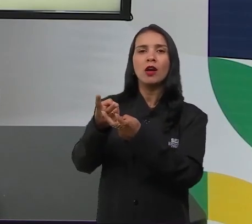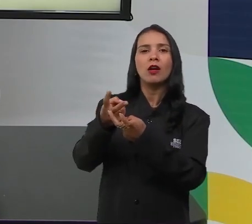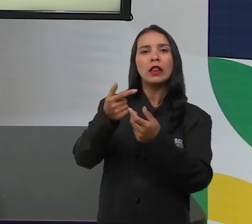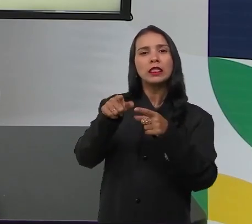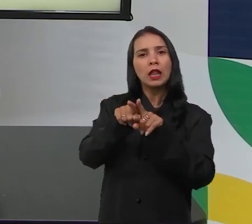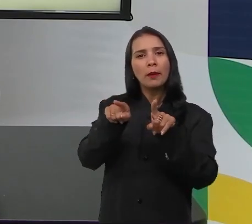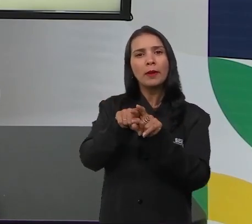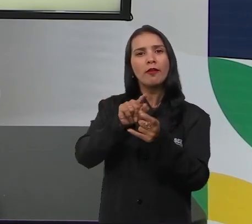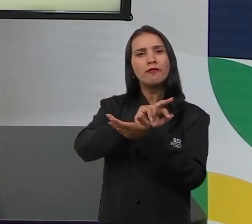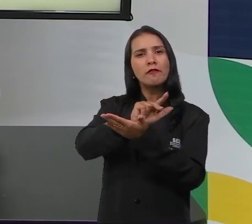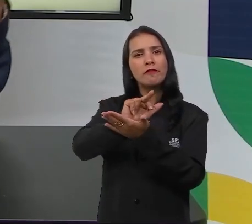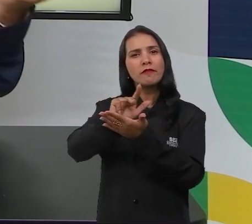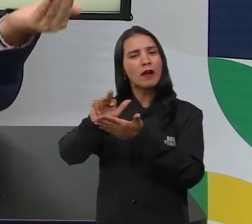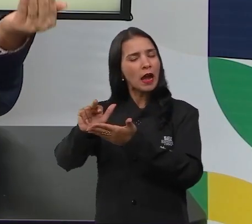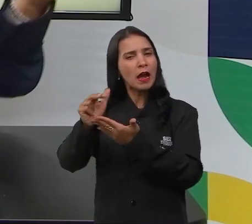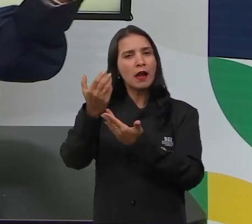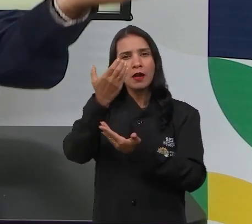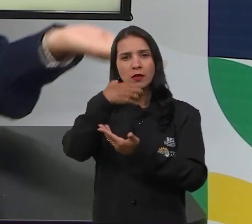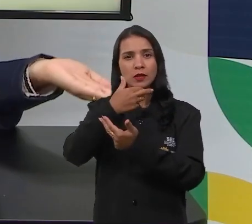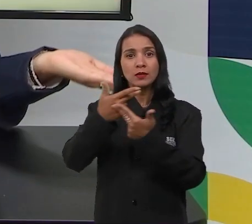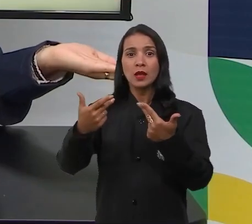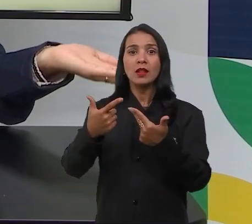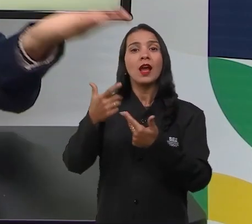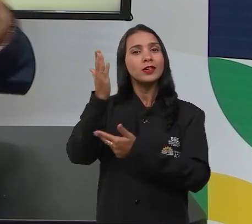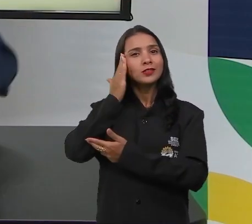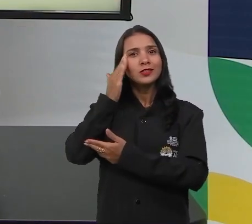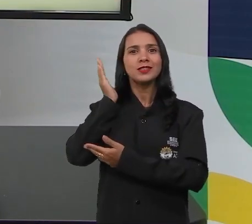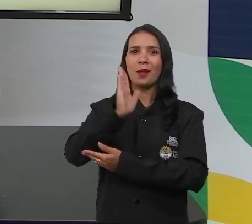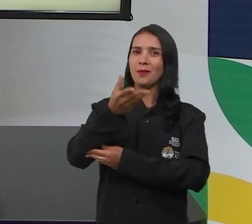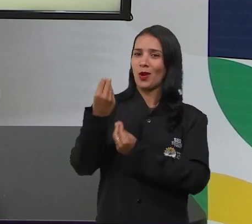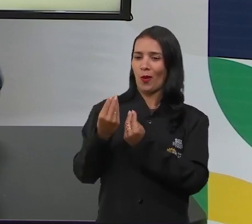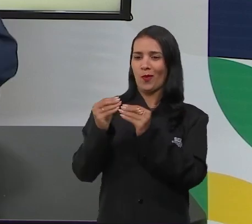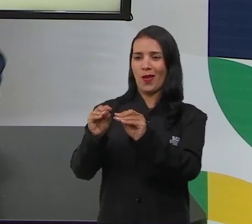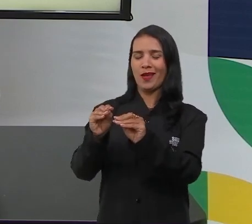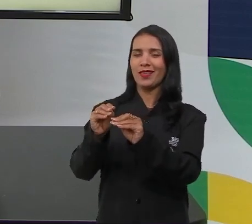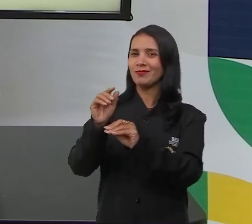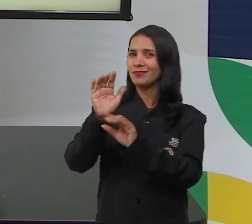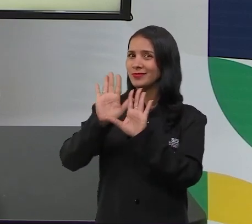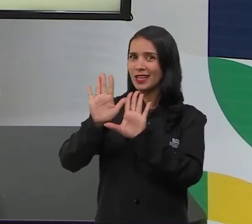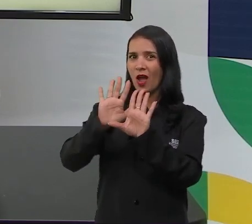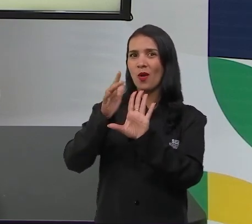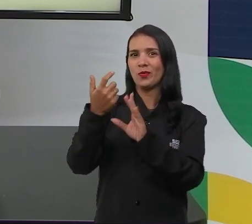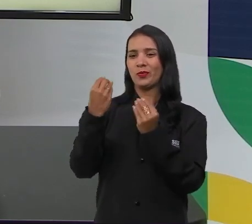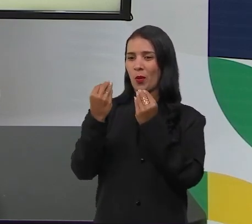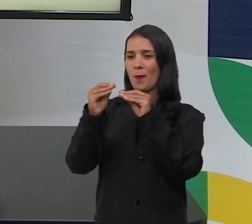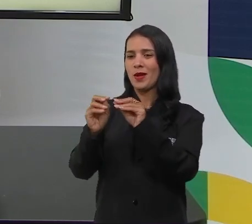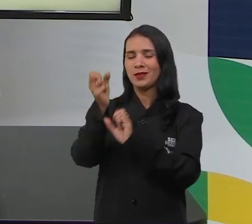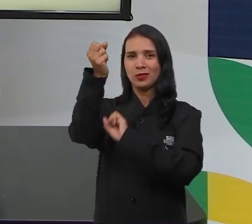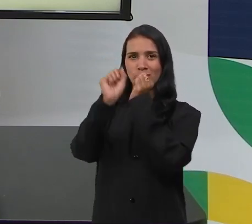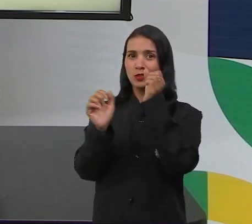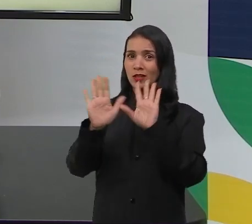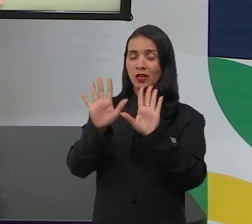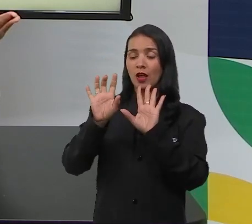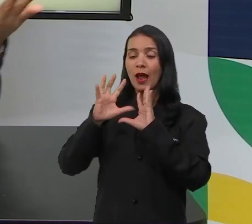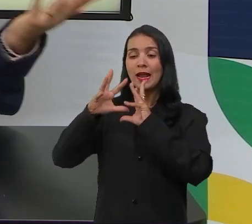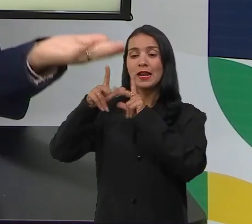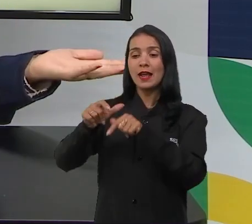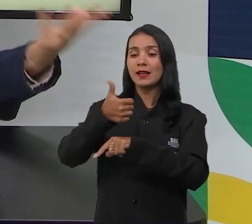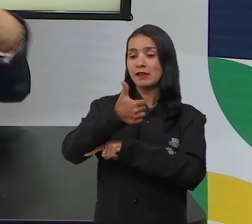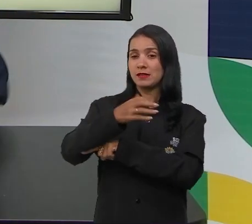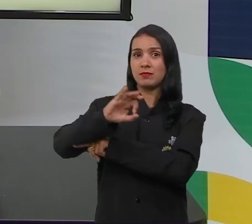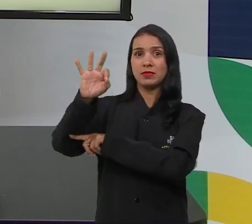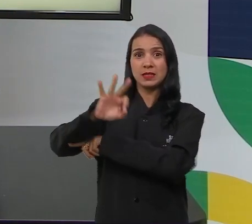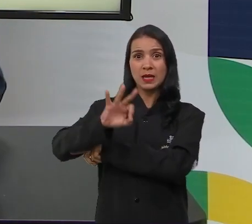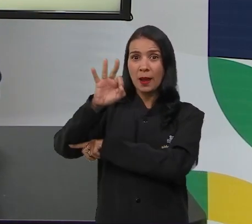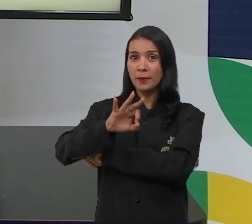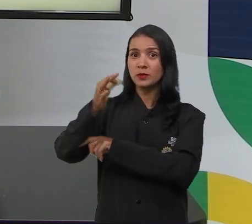não tem nenhum tipo de adição artificial. Os conservantes que ele já possui já são todos naturais, tá? Diferente ali,